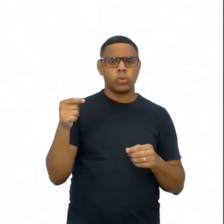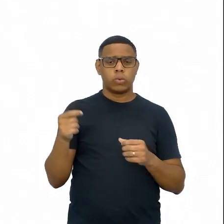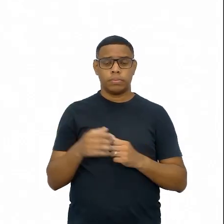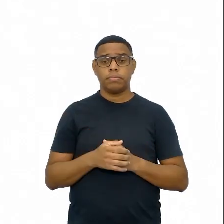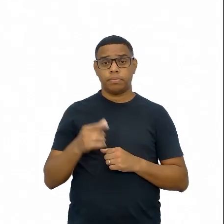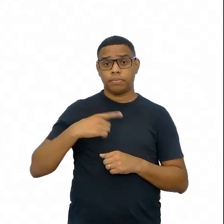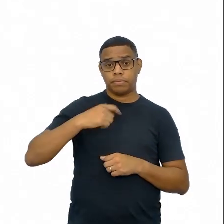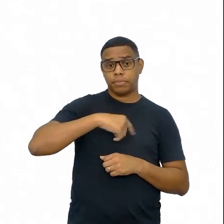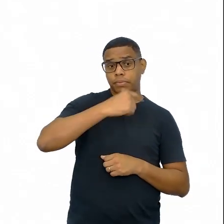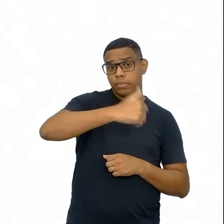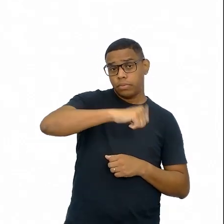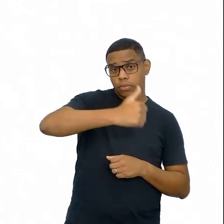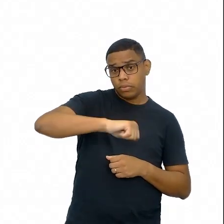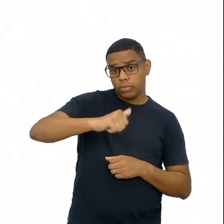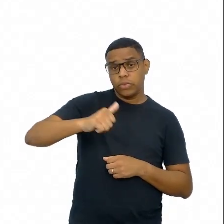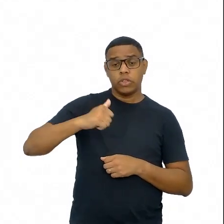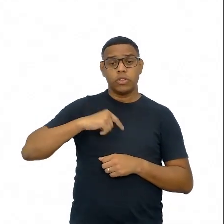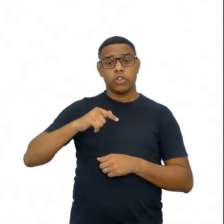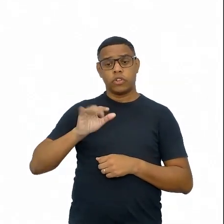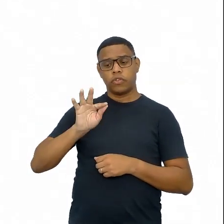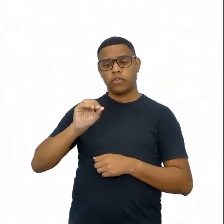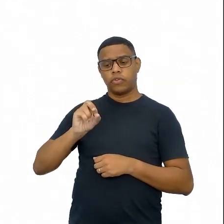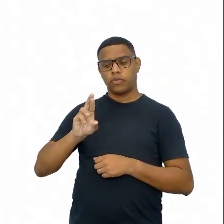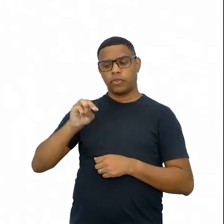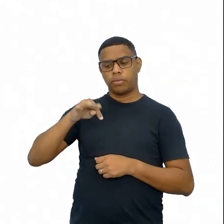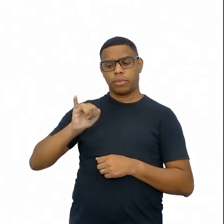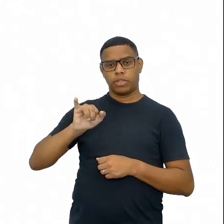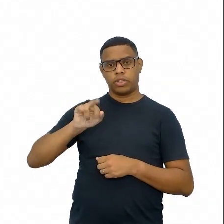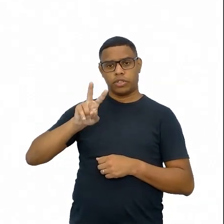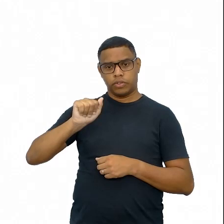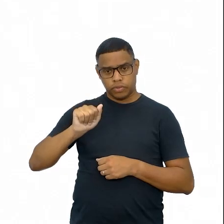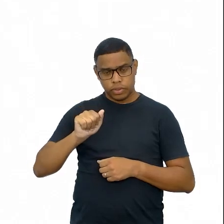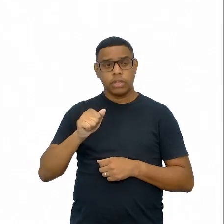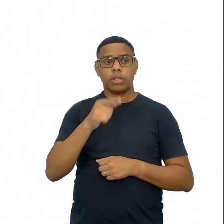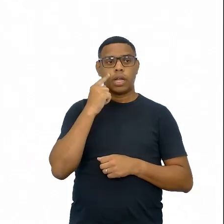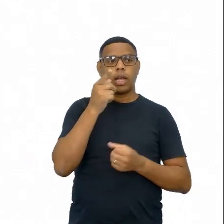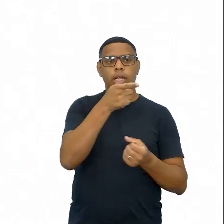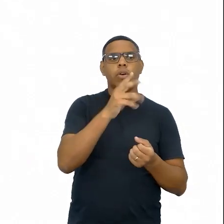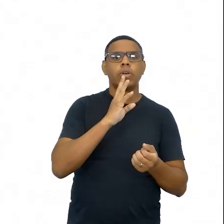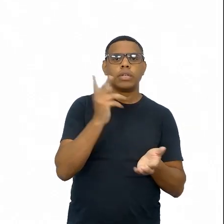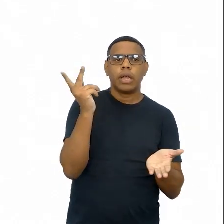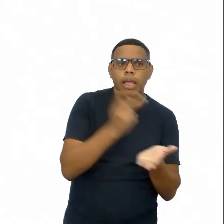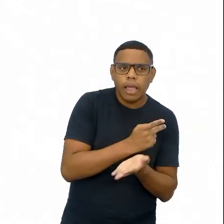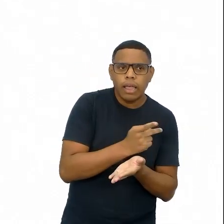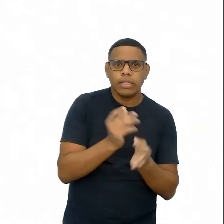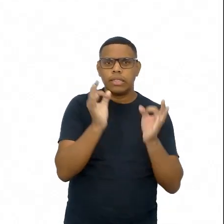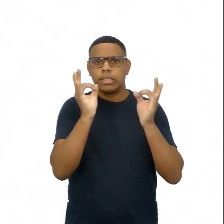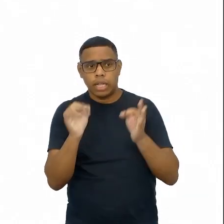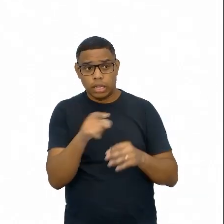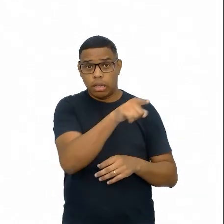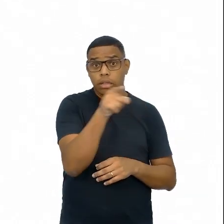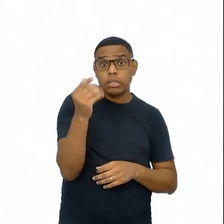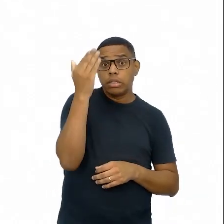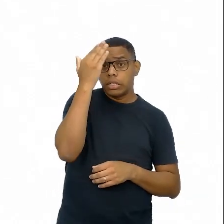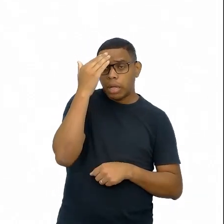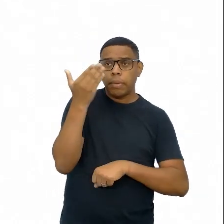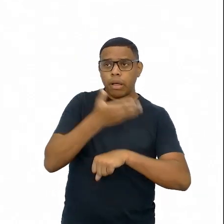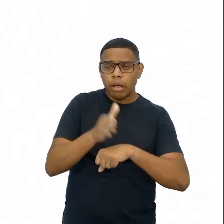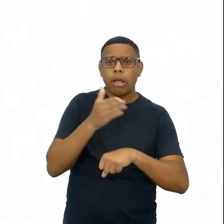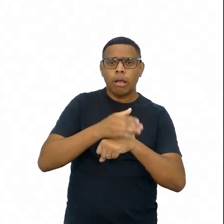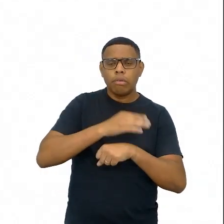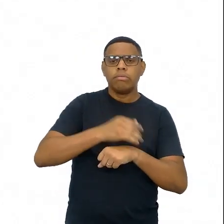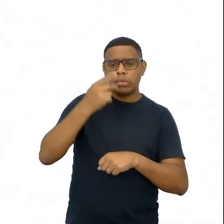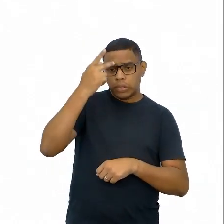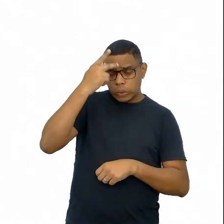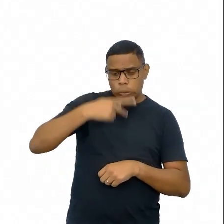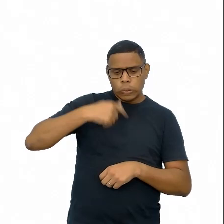da avaliação formativa, que os estudantes conhecem seus erros e acertos e encontra estímulo para